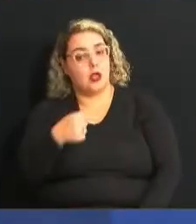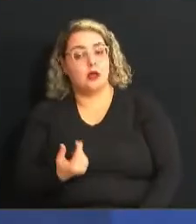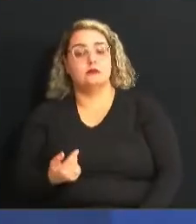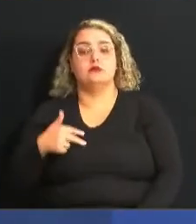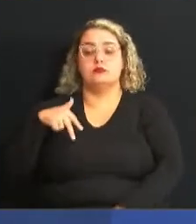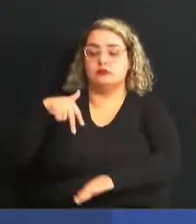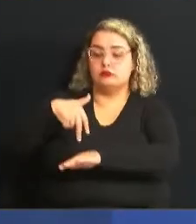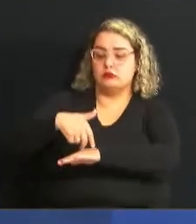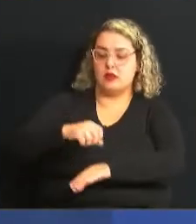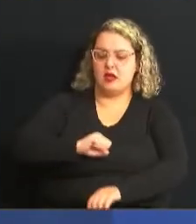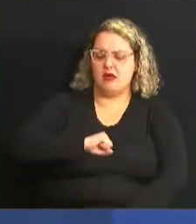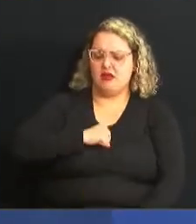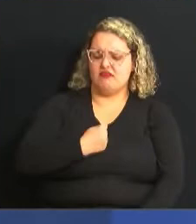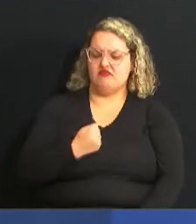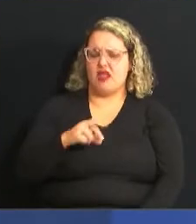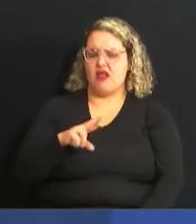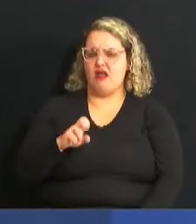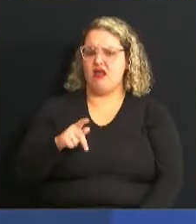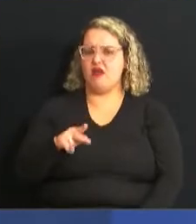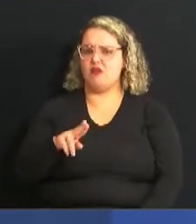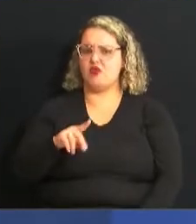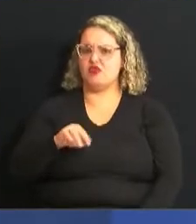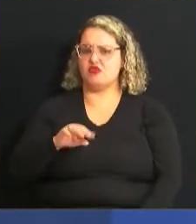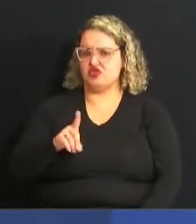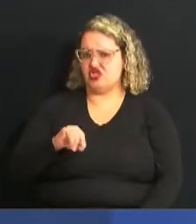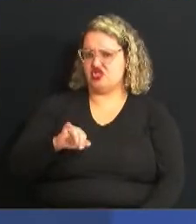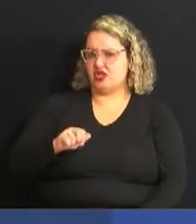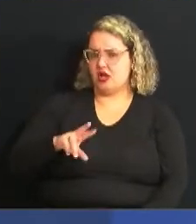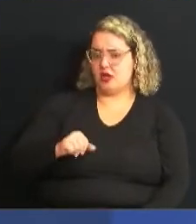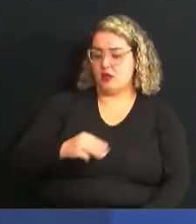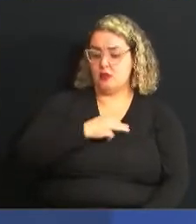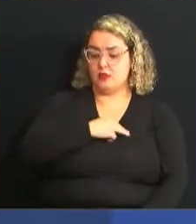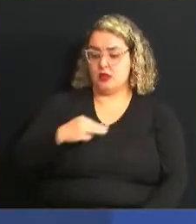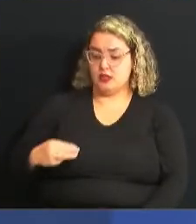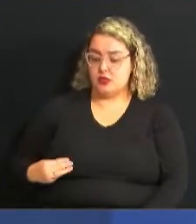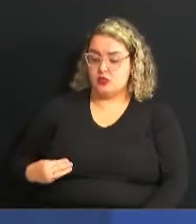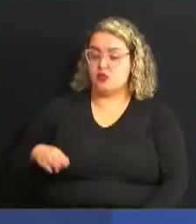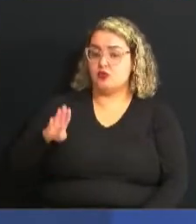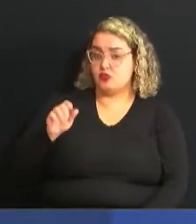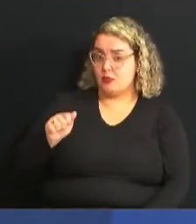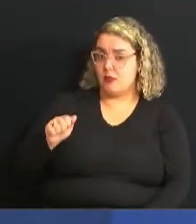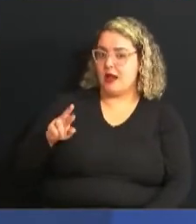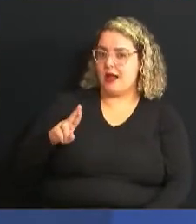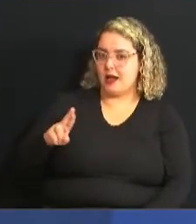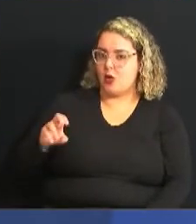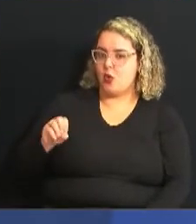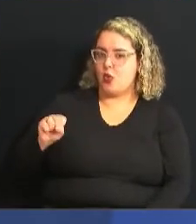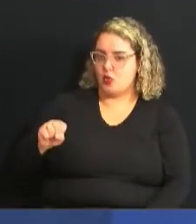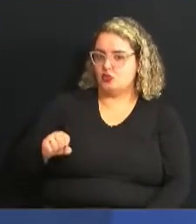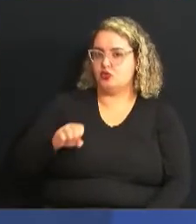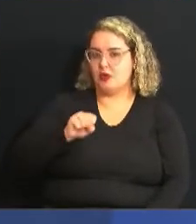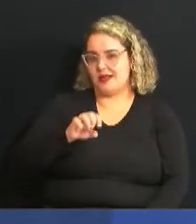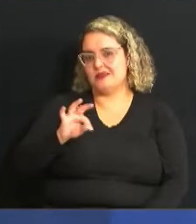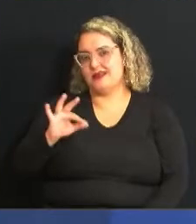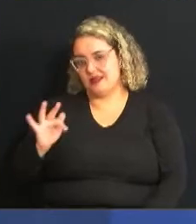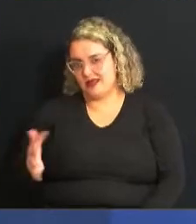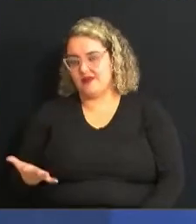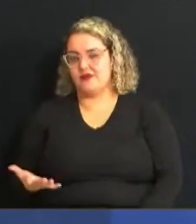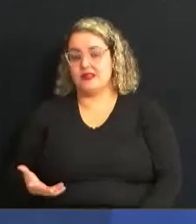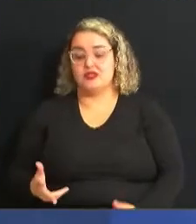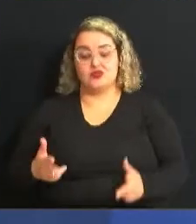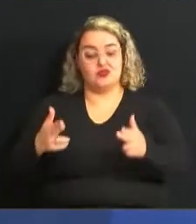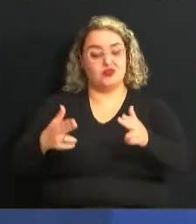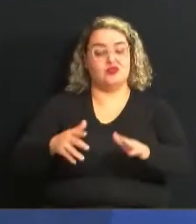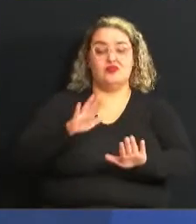repudiaram a atitude do ministro do STF, Luiz Roberto Barroso, que suspendeu liminarmente os efeitos da lei